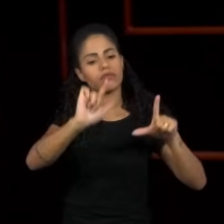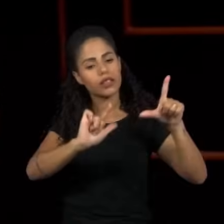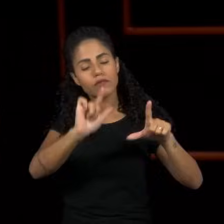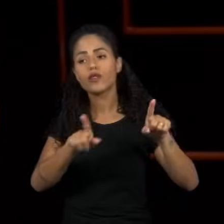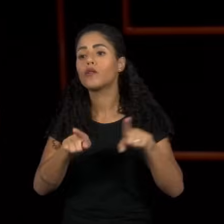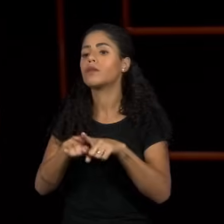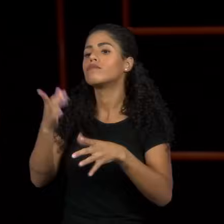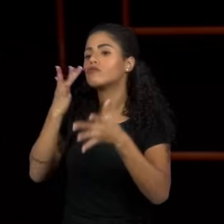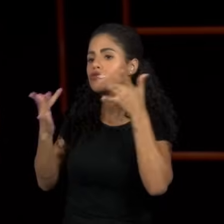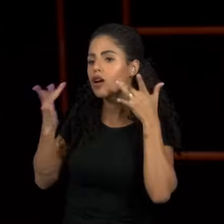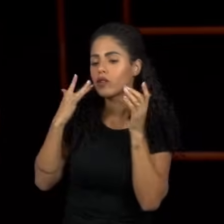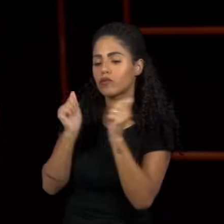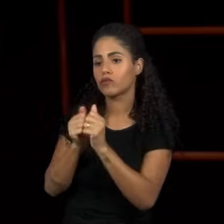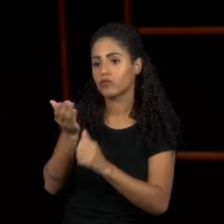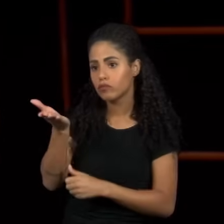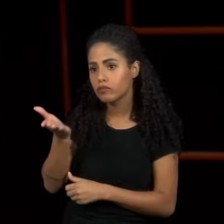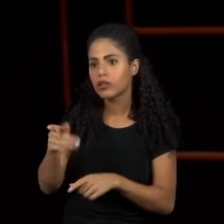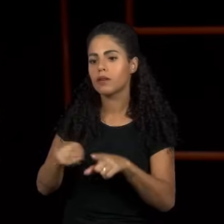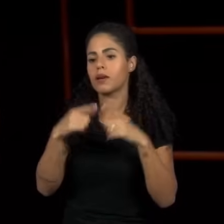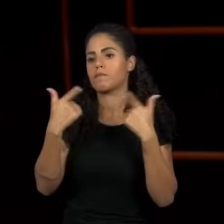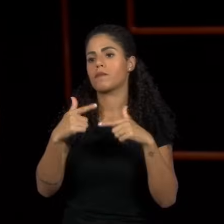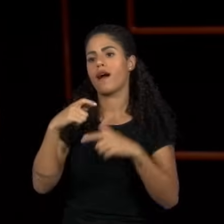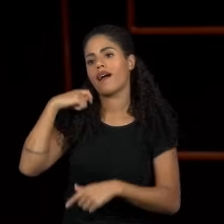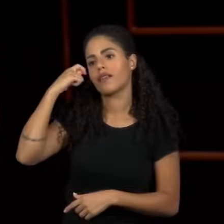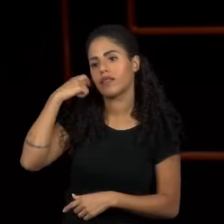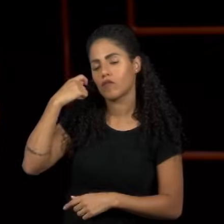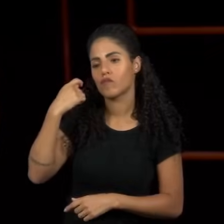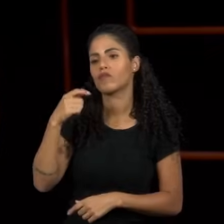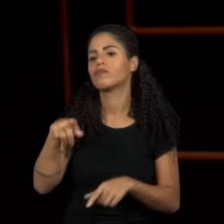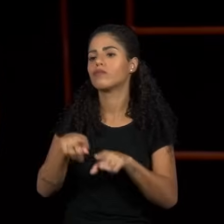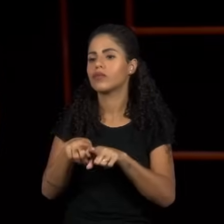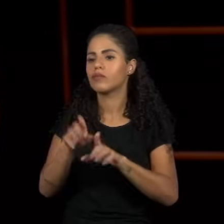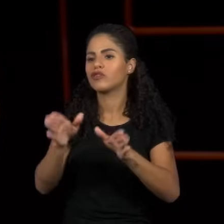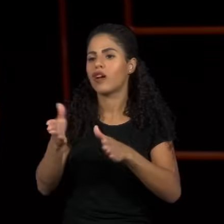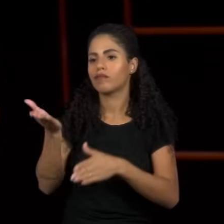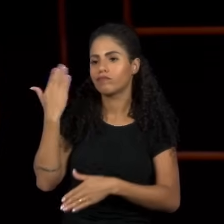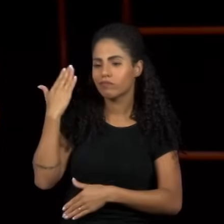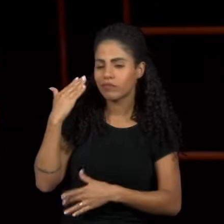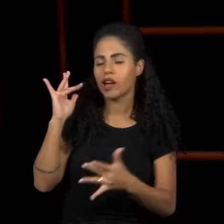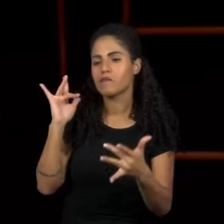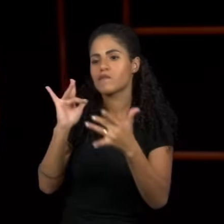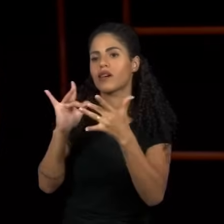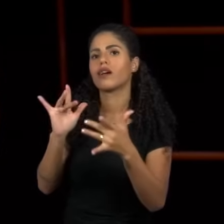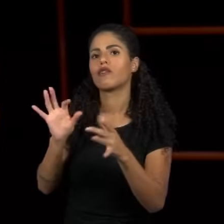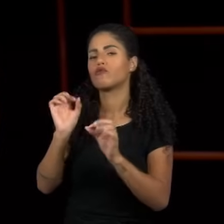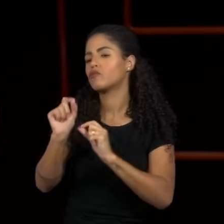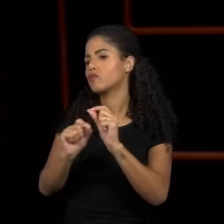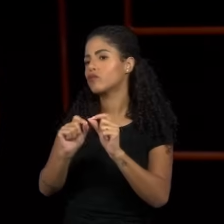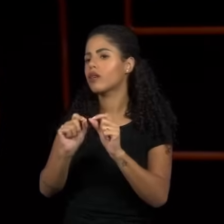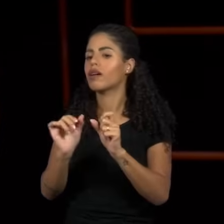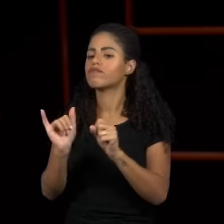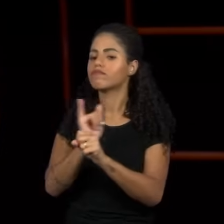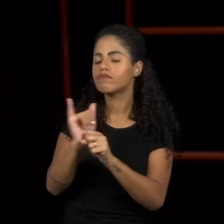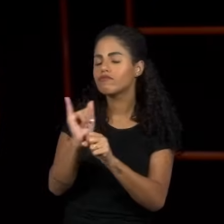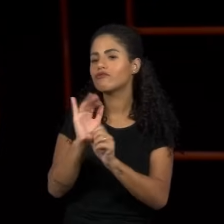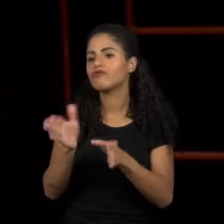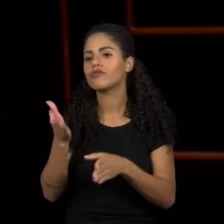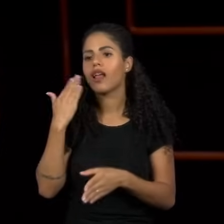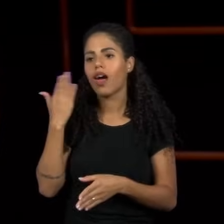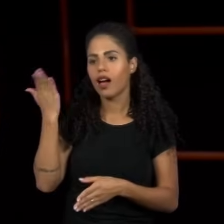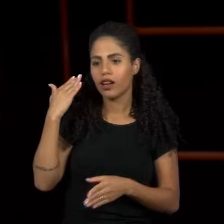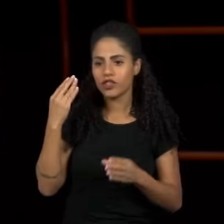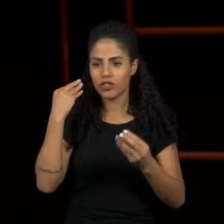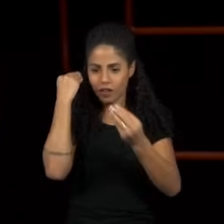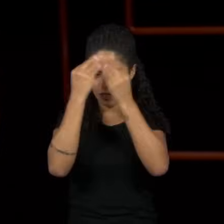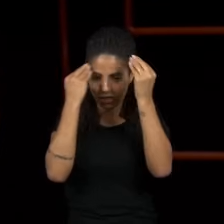como em teatro. E trabalhei com ele como ator. E a gente já tinha esse esquema de... já no camarim a gente